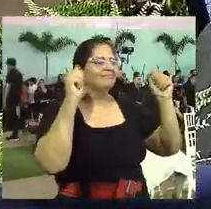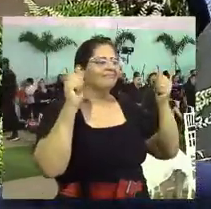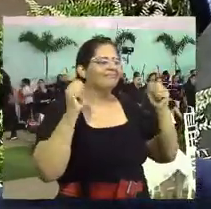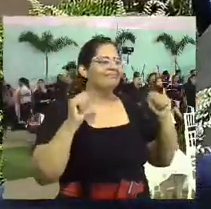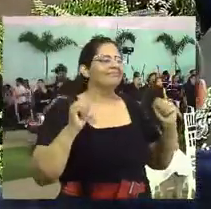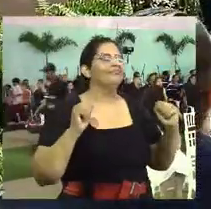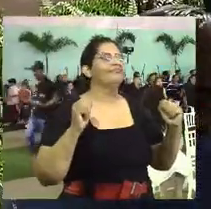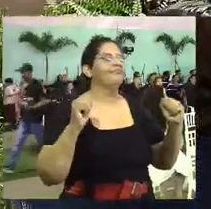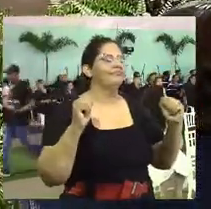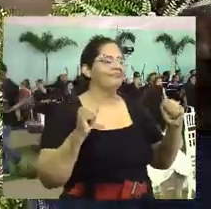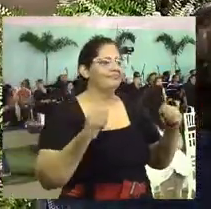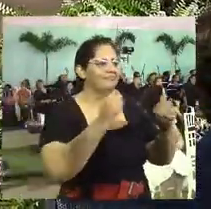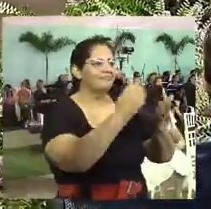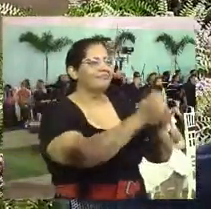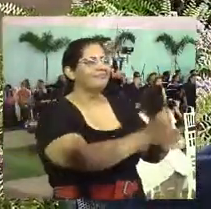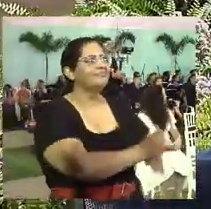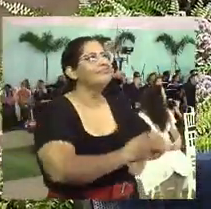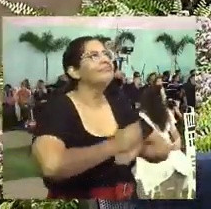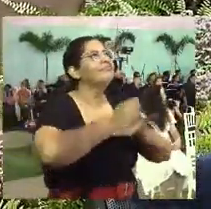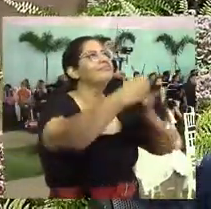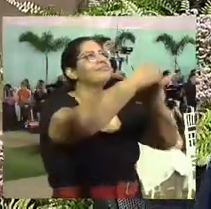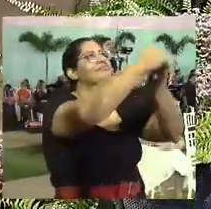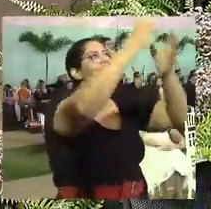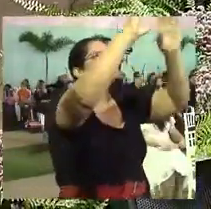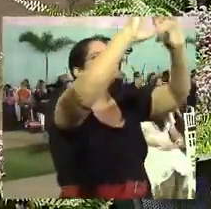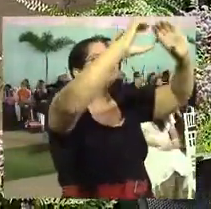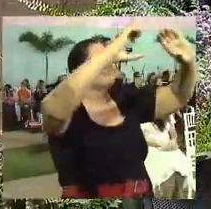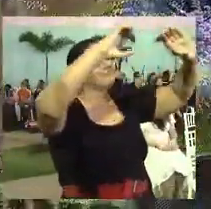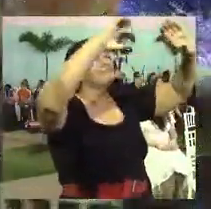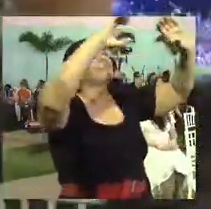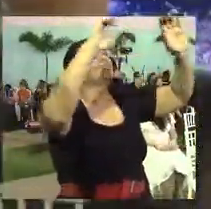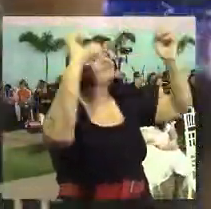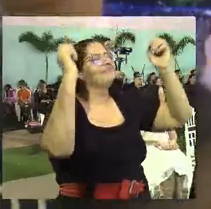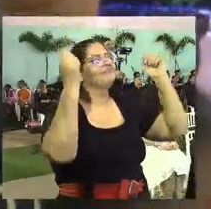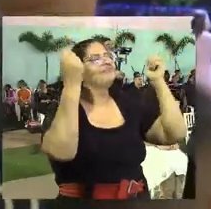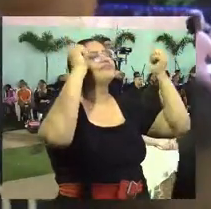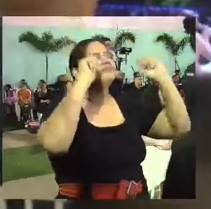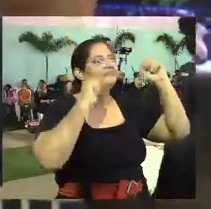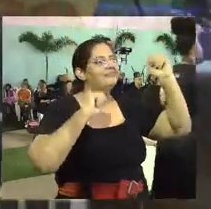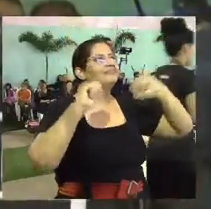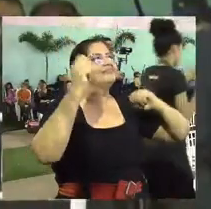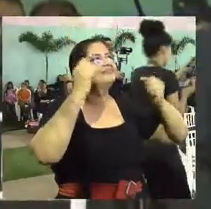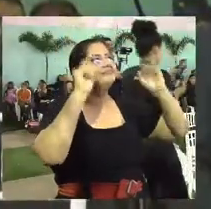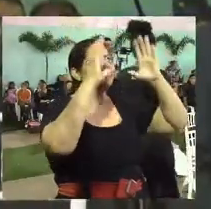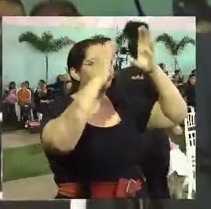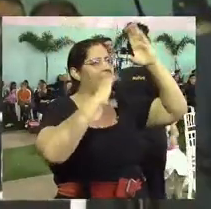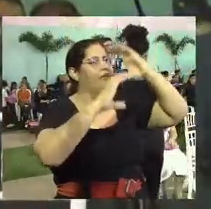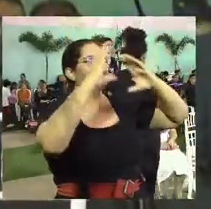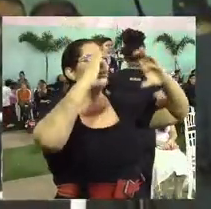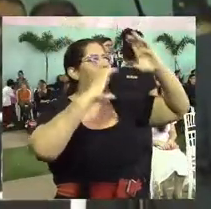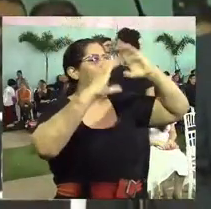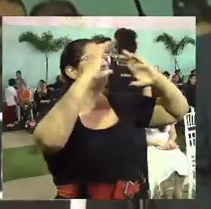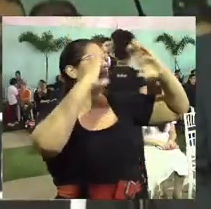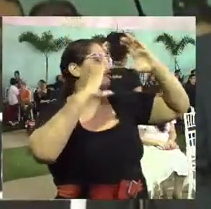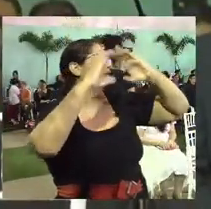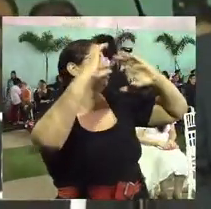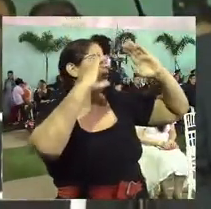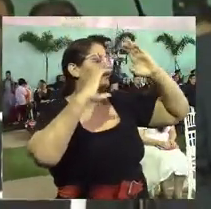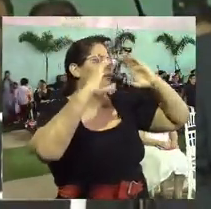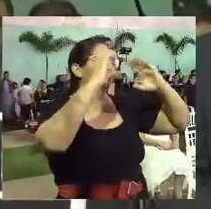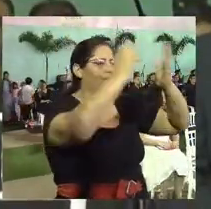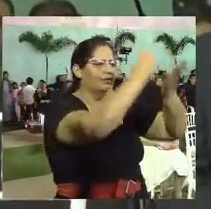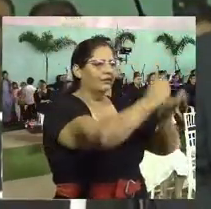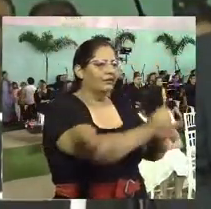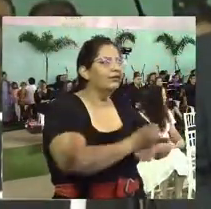te adorarei quando chegar aí no céu te te adorarei te